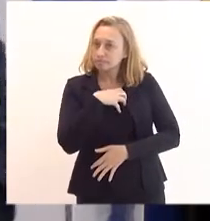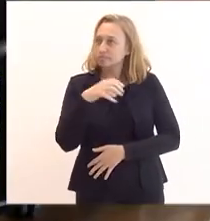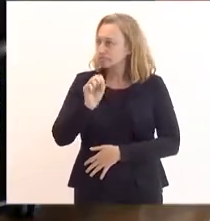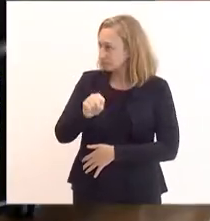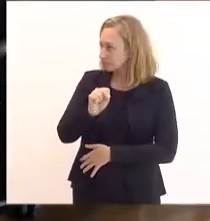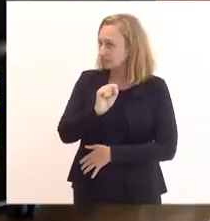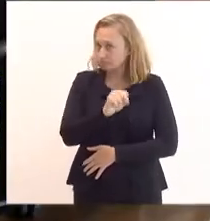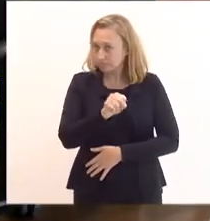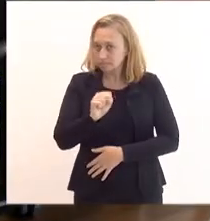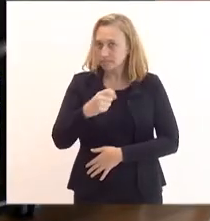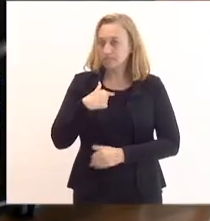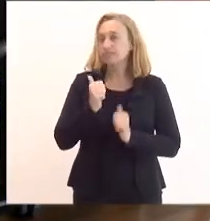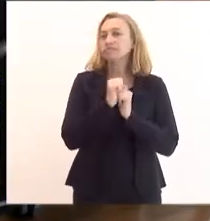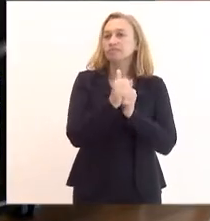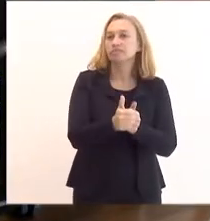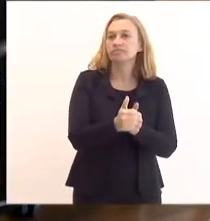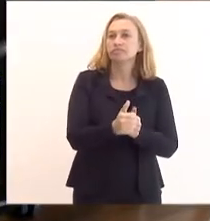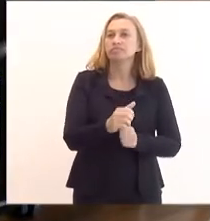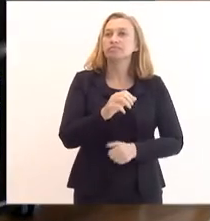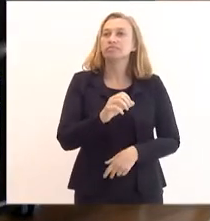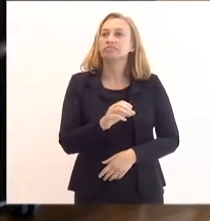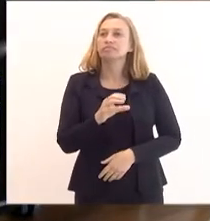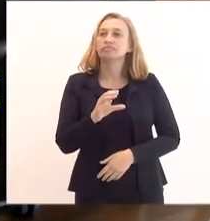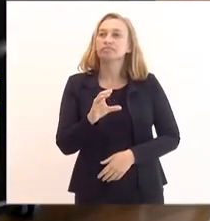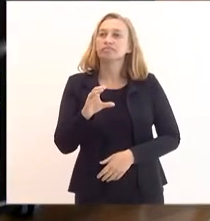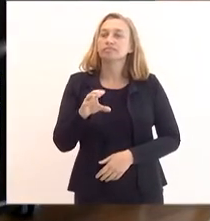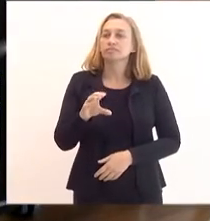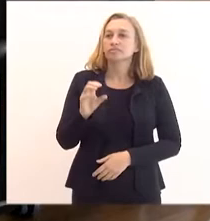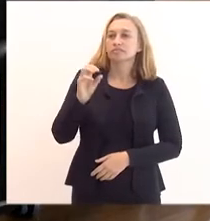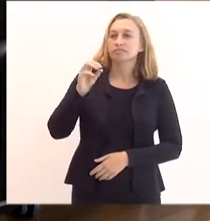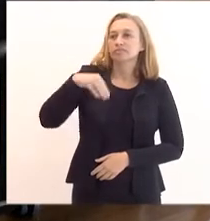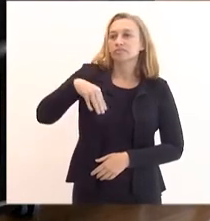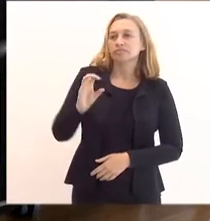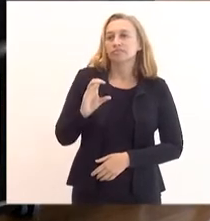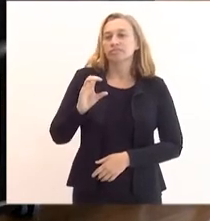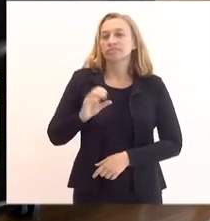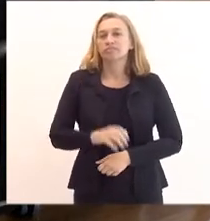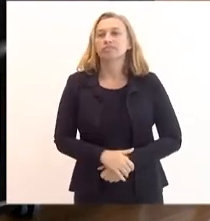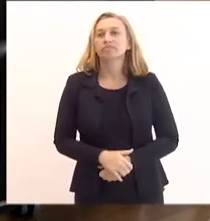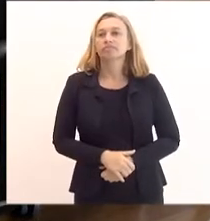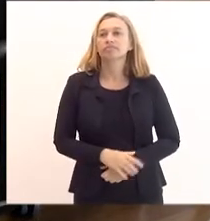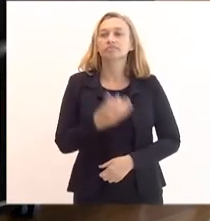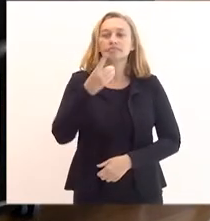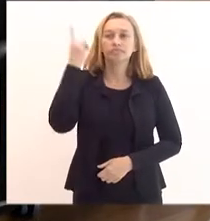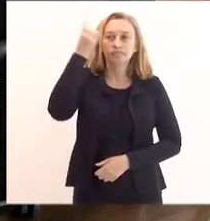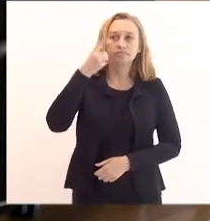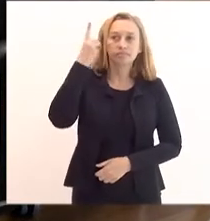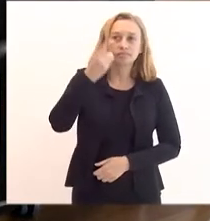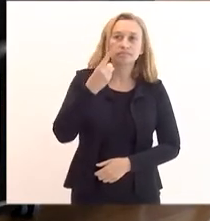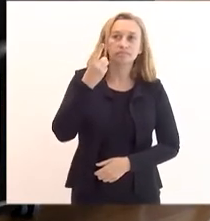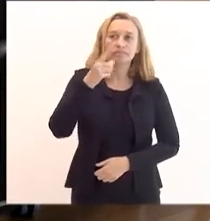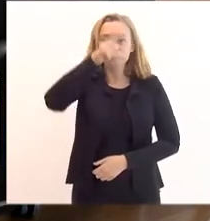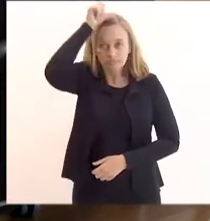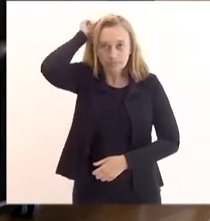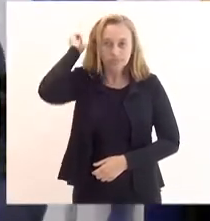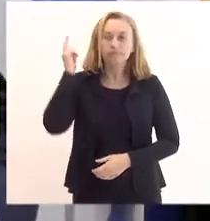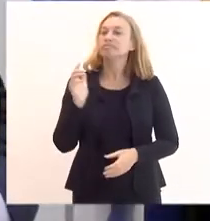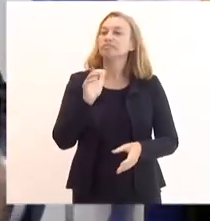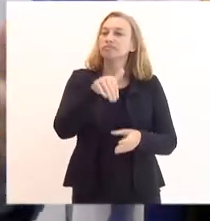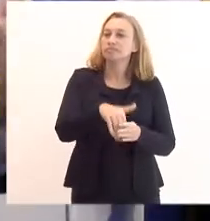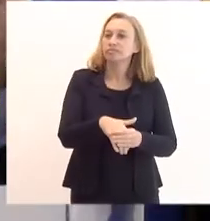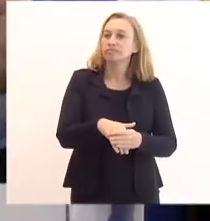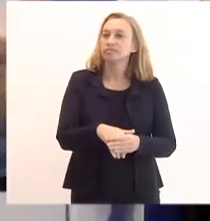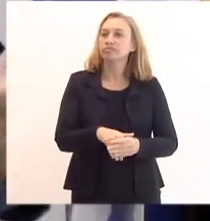Então, eu acompanho do Carlos Mink. Ok. Deputado Luiz Paulo vota pela constitucionalidade com emendas,